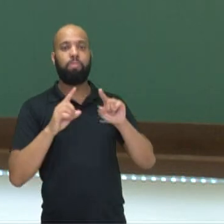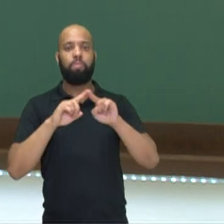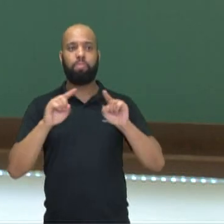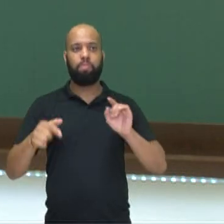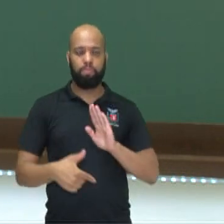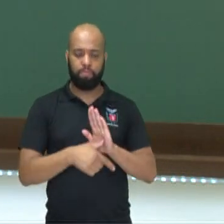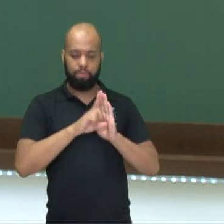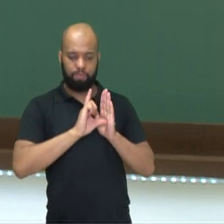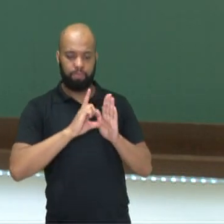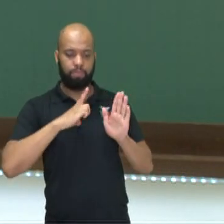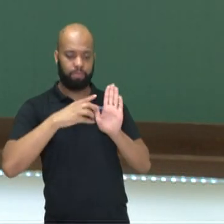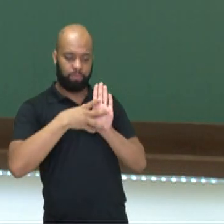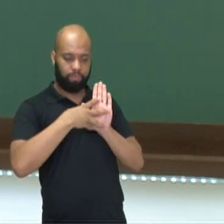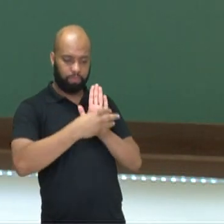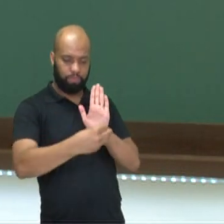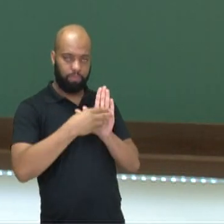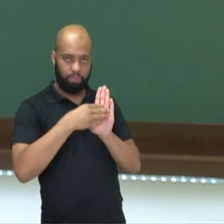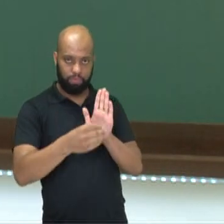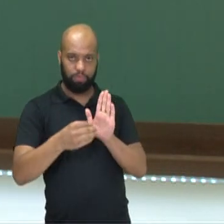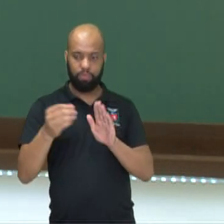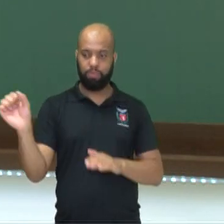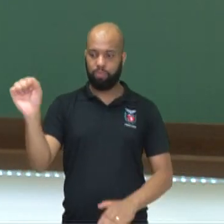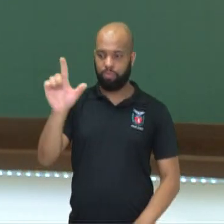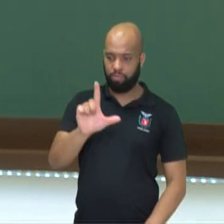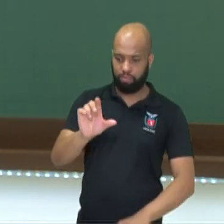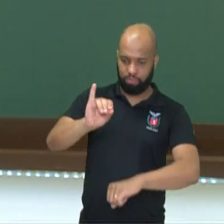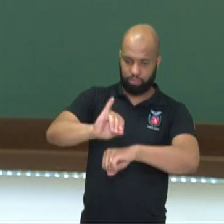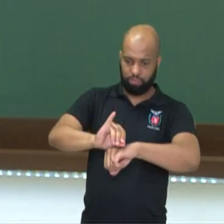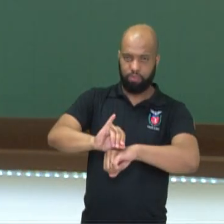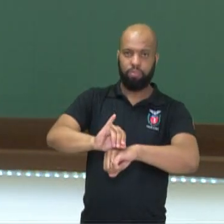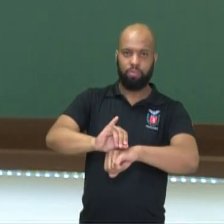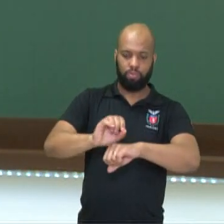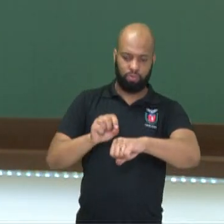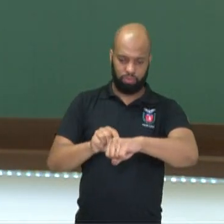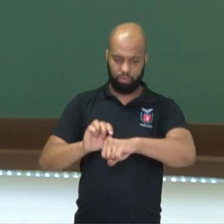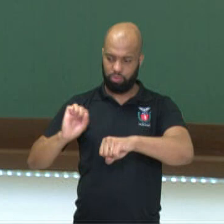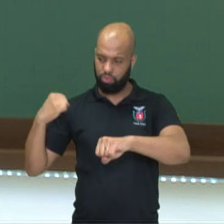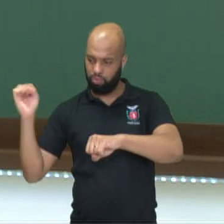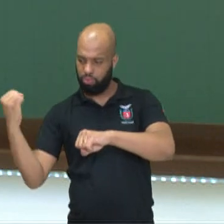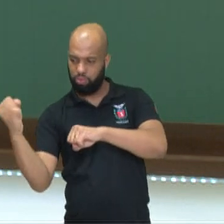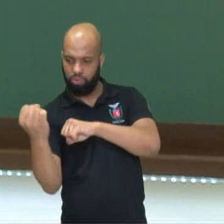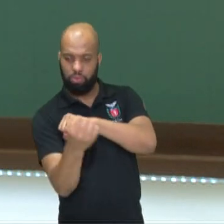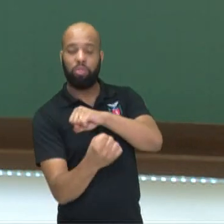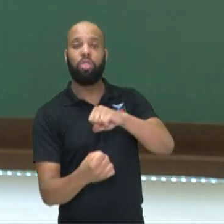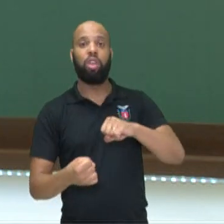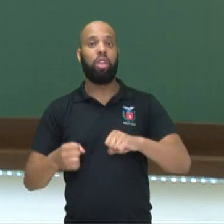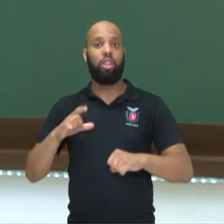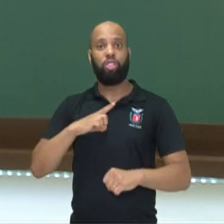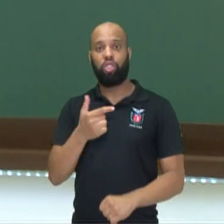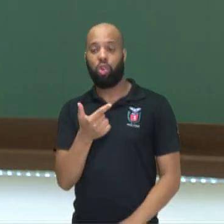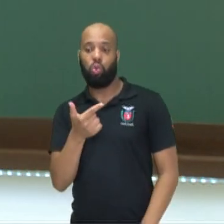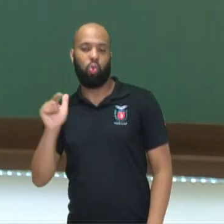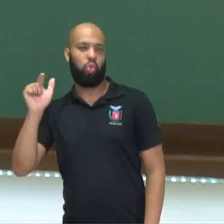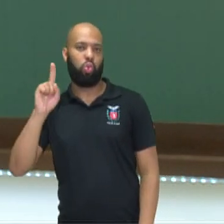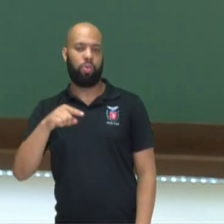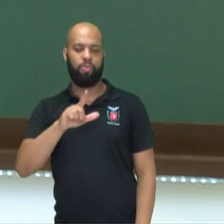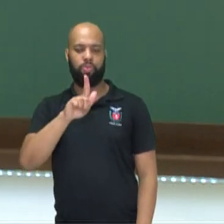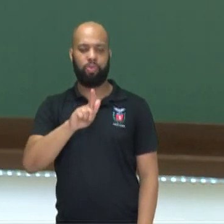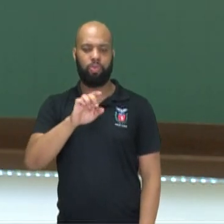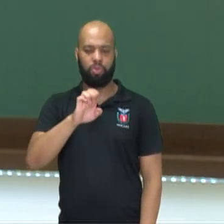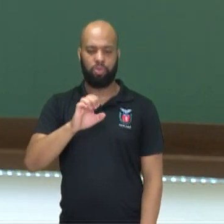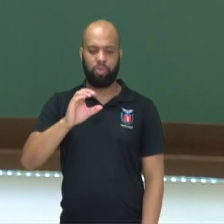modelo heliocêntrico, nós temos o que é o modelo geocêntrico. O geo, esse prefixo aí vem